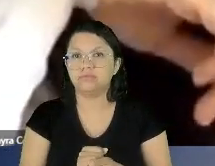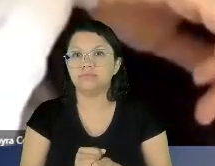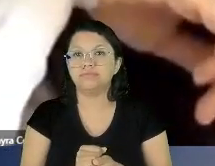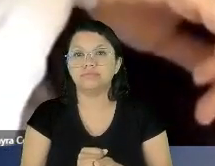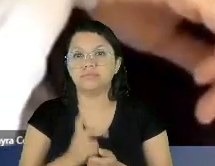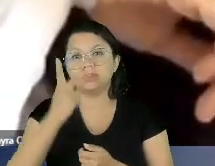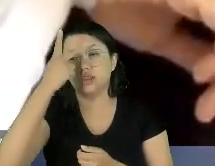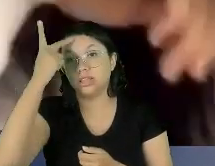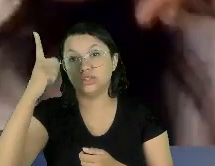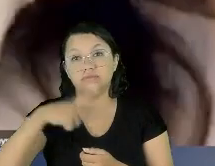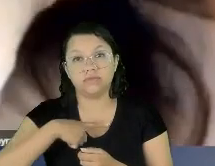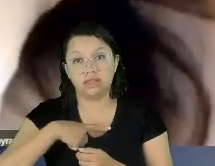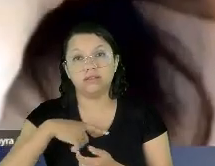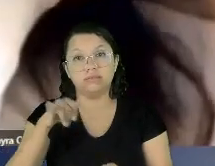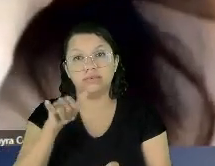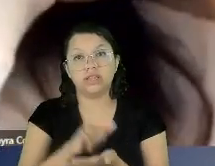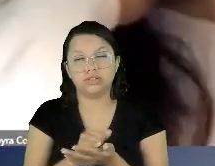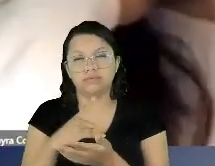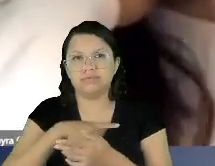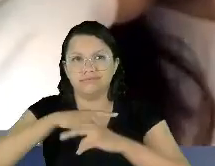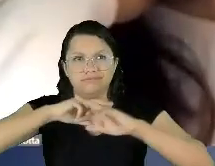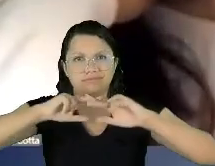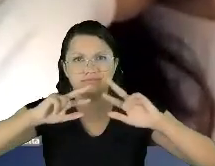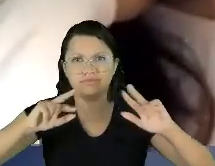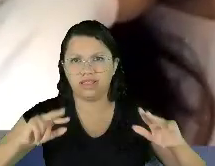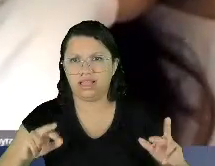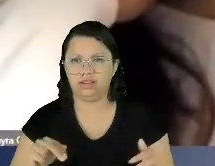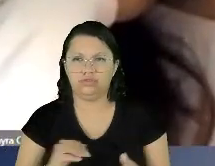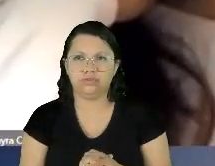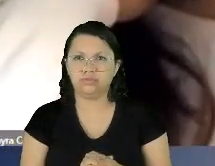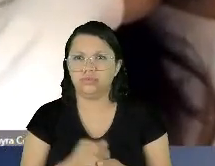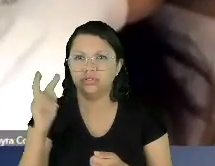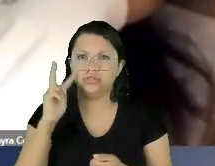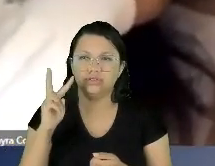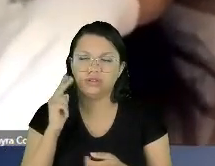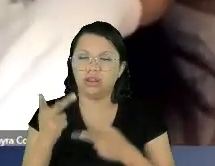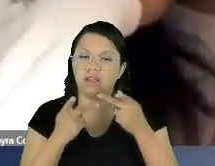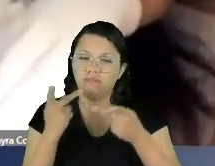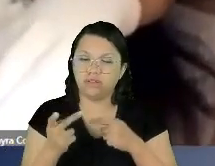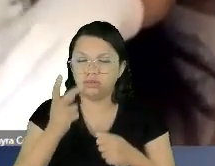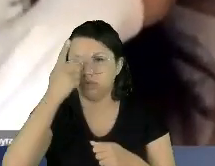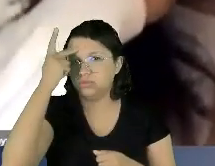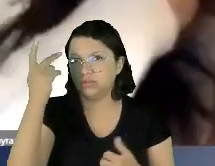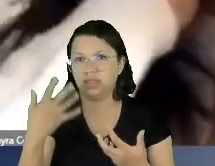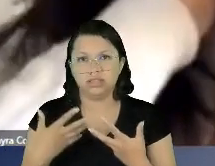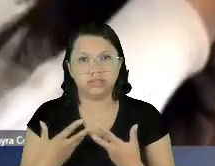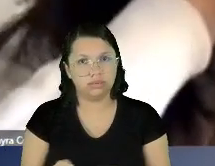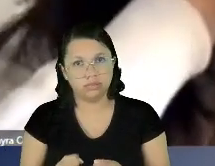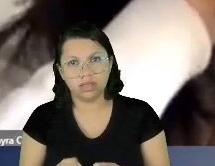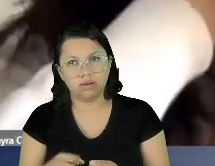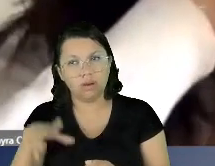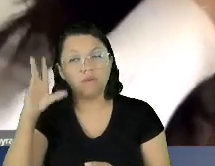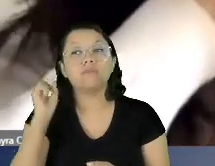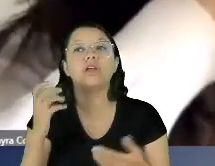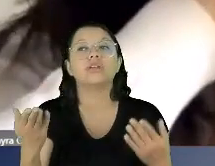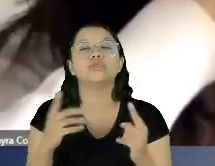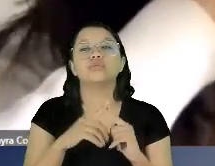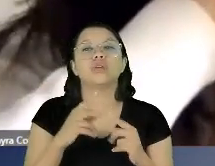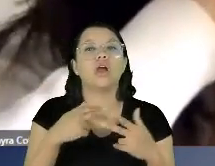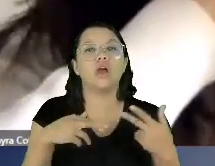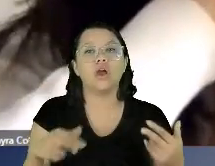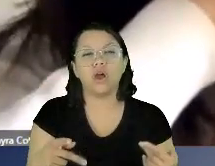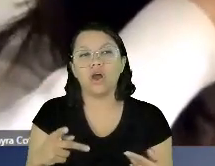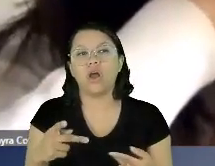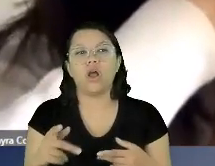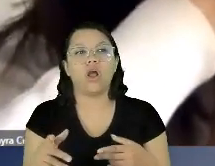eu mencionei para vocês, quem tiver Twitter pode olhar lá, tem várias histórias que contam de pessoas que